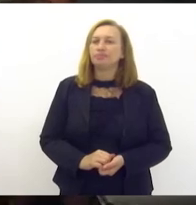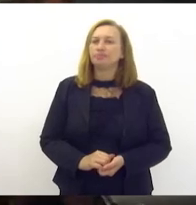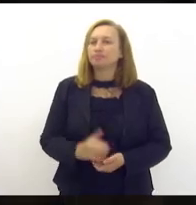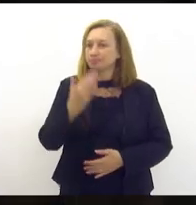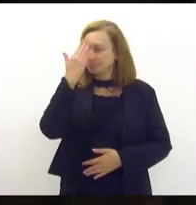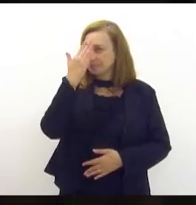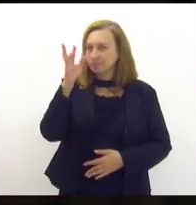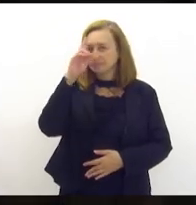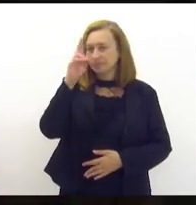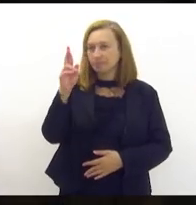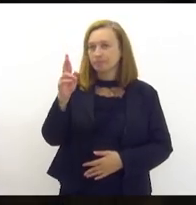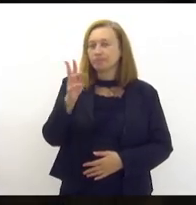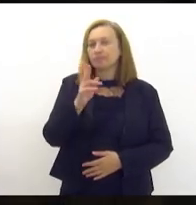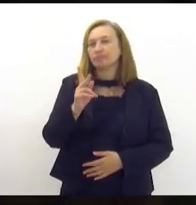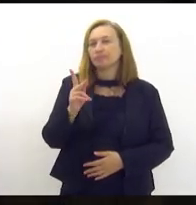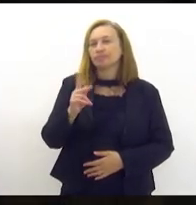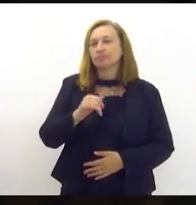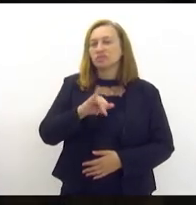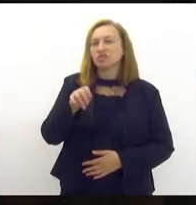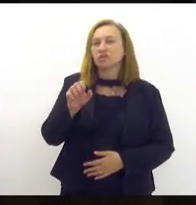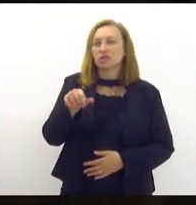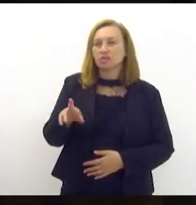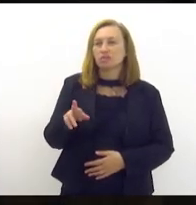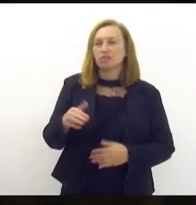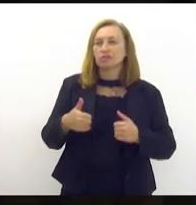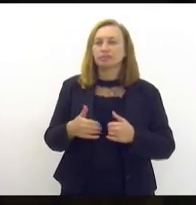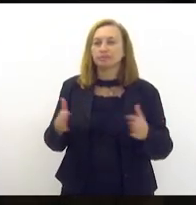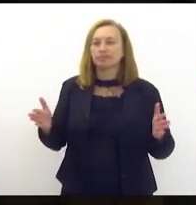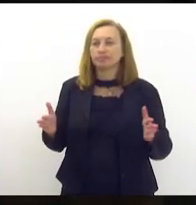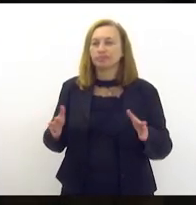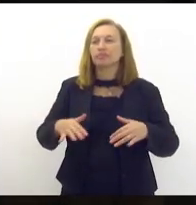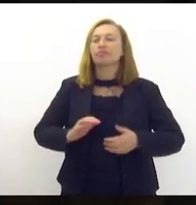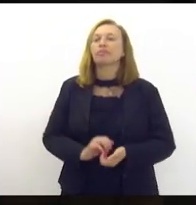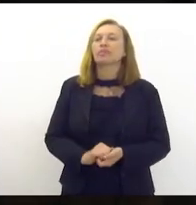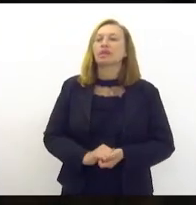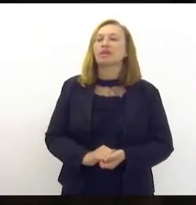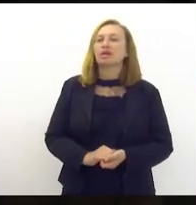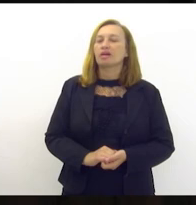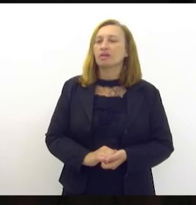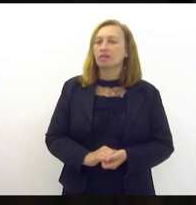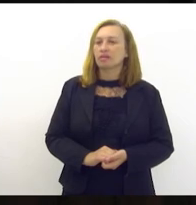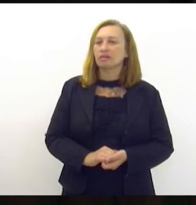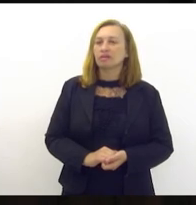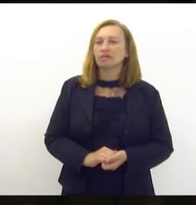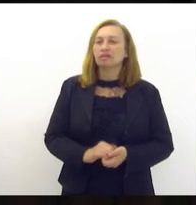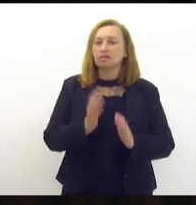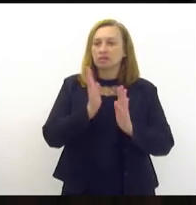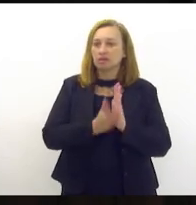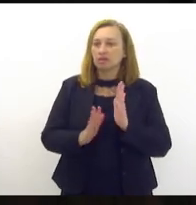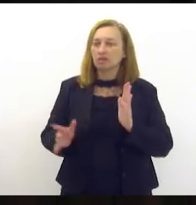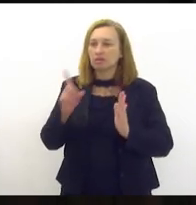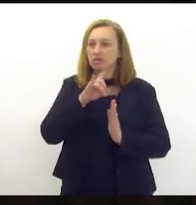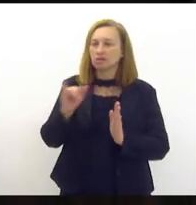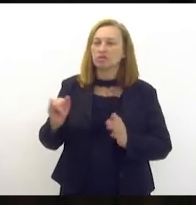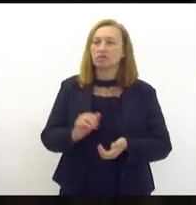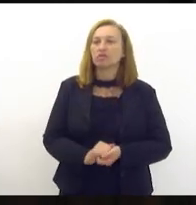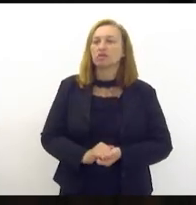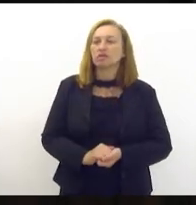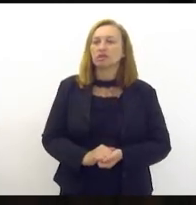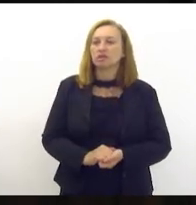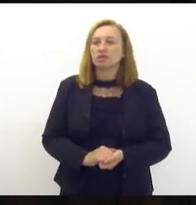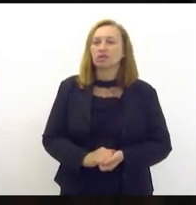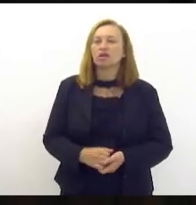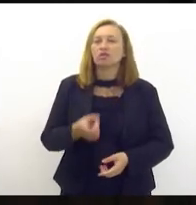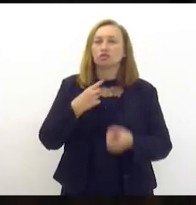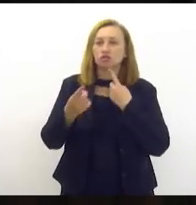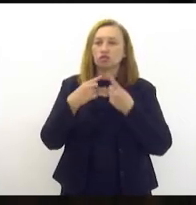Obrigado, professor Josemar. Vamos estar reaberta a sessão agora devidamente. Passe à ordem do dia. Em regime de